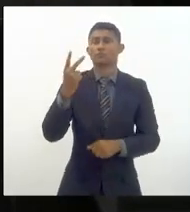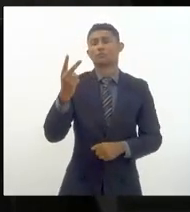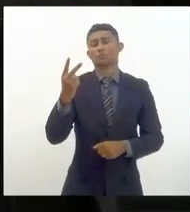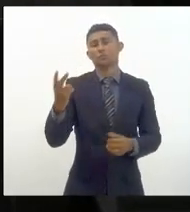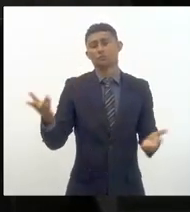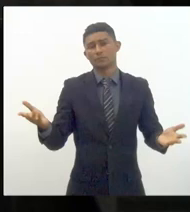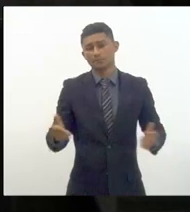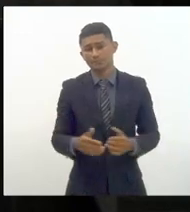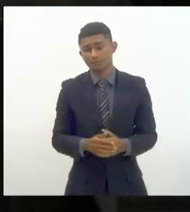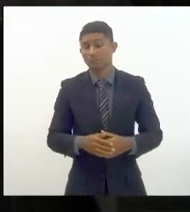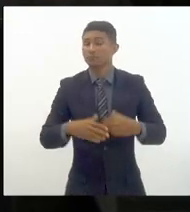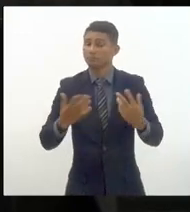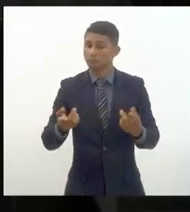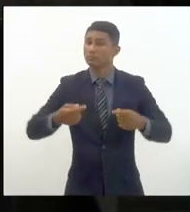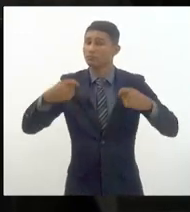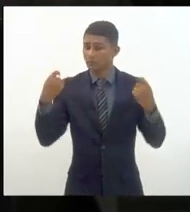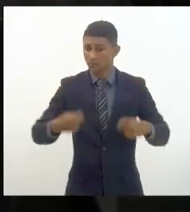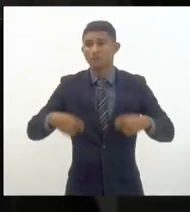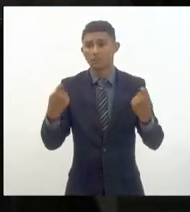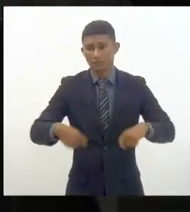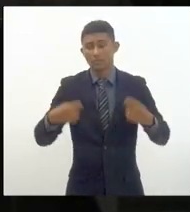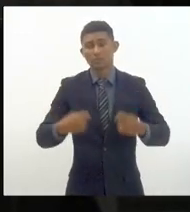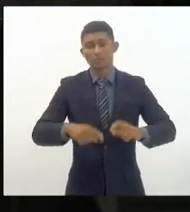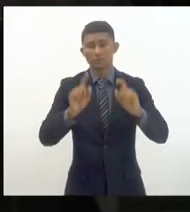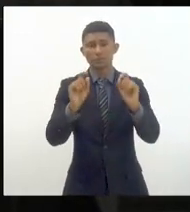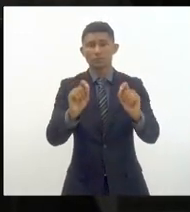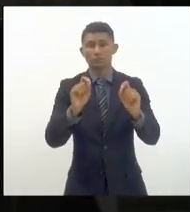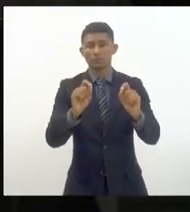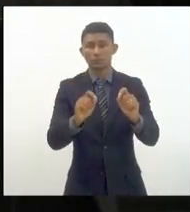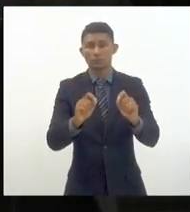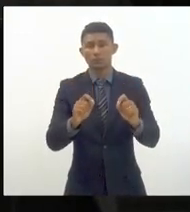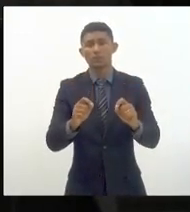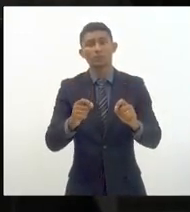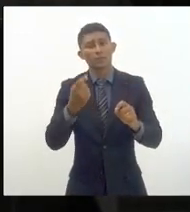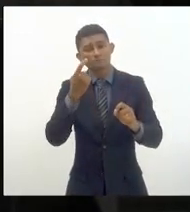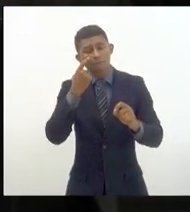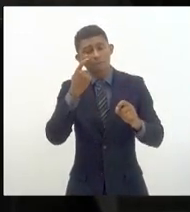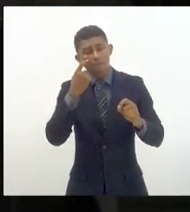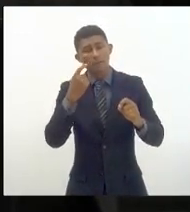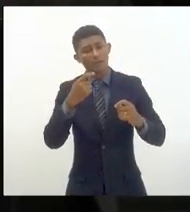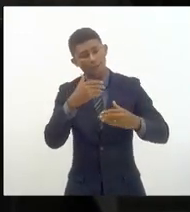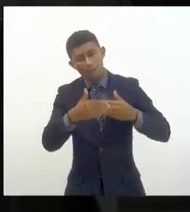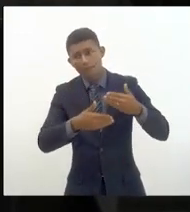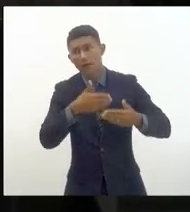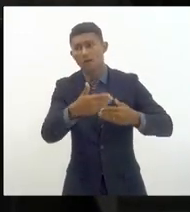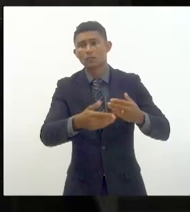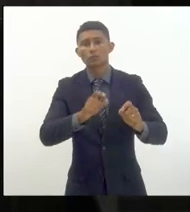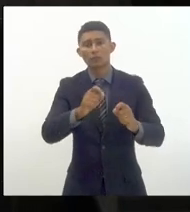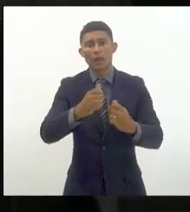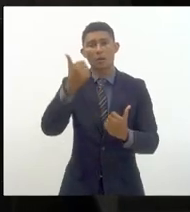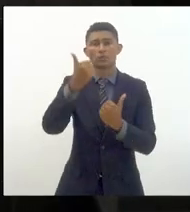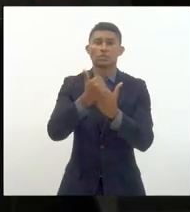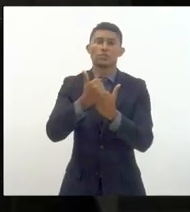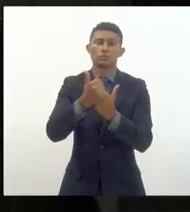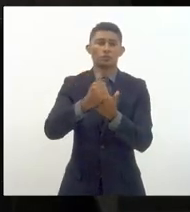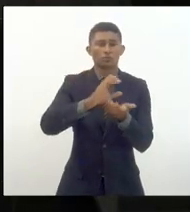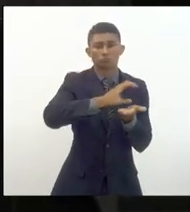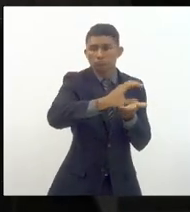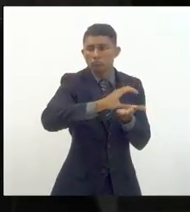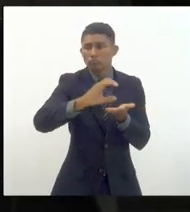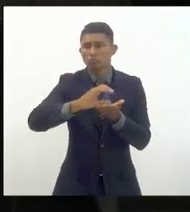operação de cartão é preciso enquanto isso garantir avanços pelo menos no pagamento dos auxílios